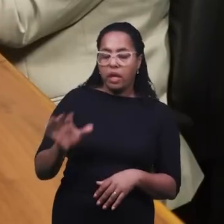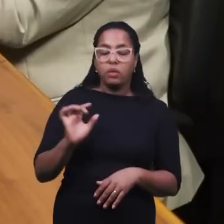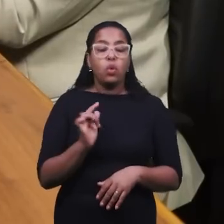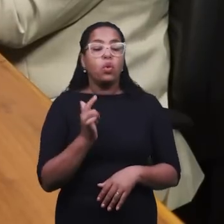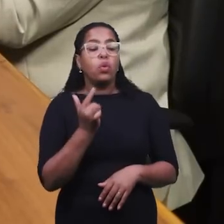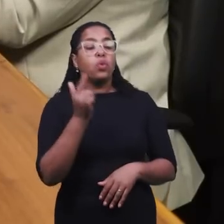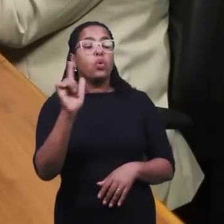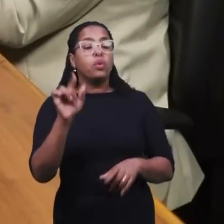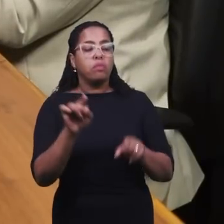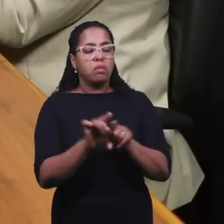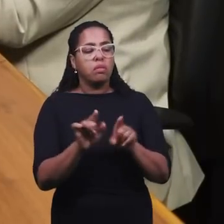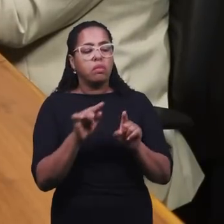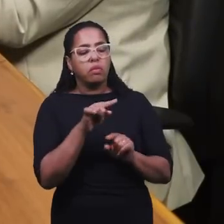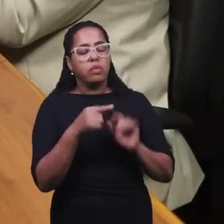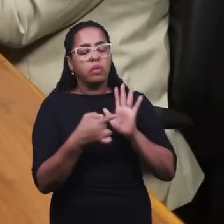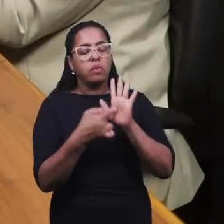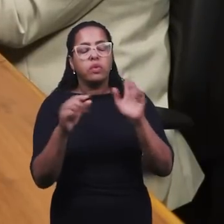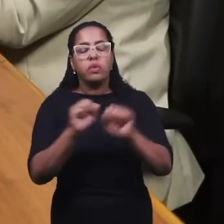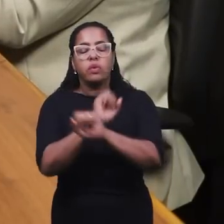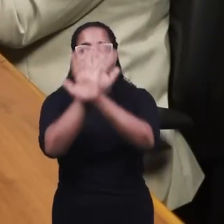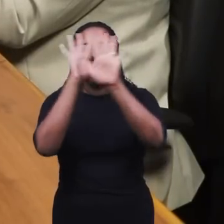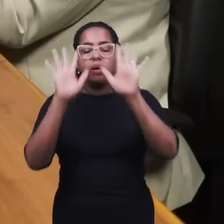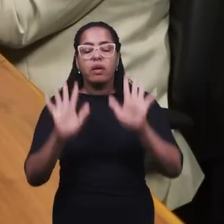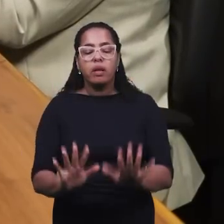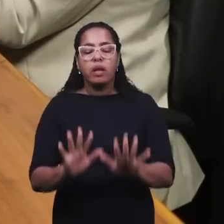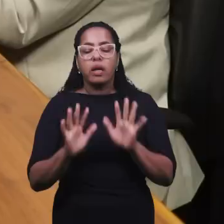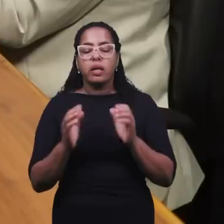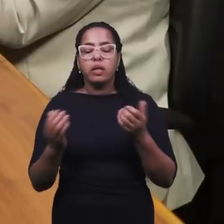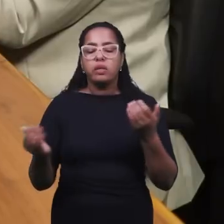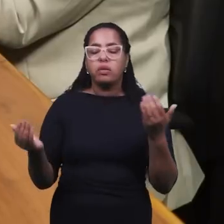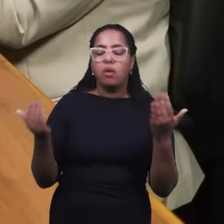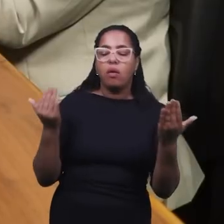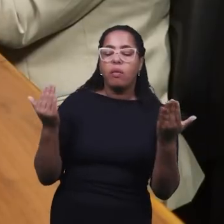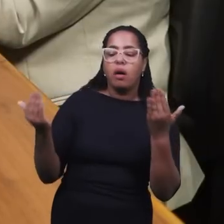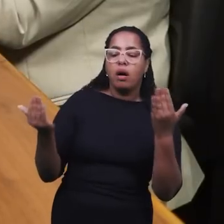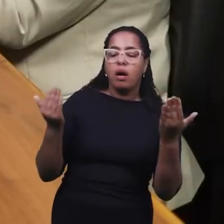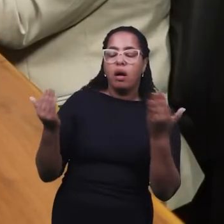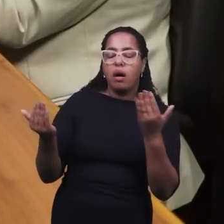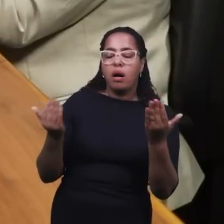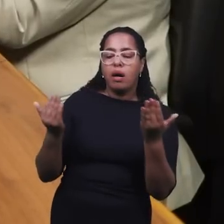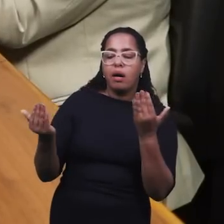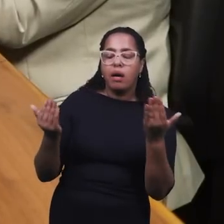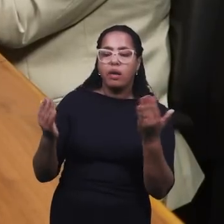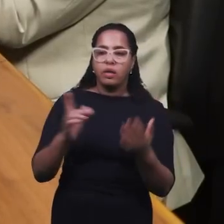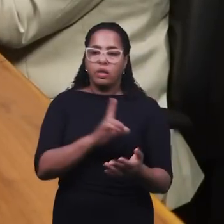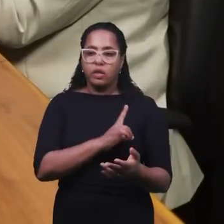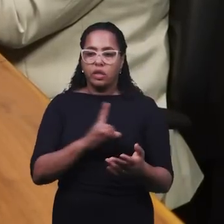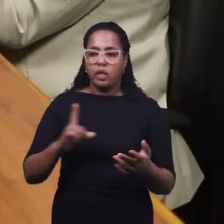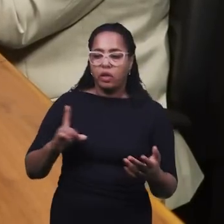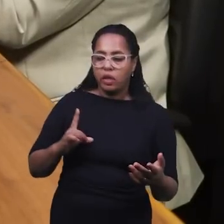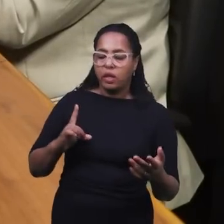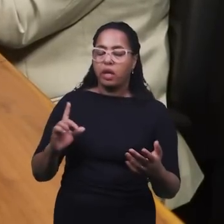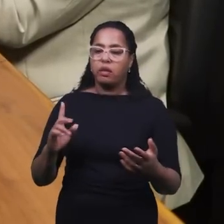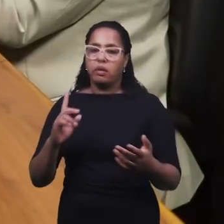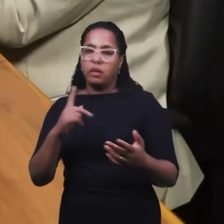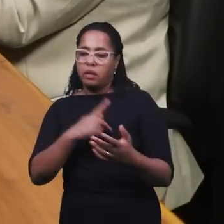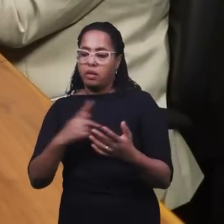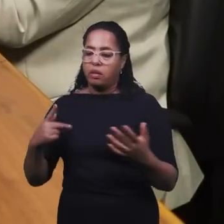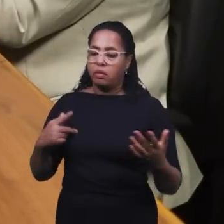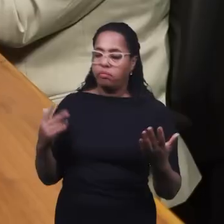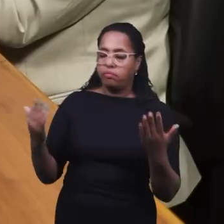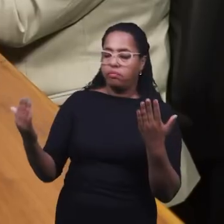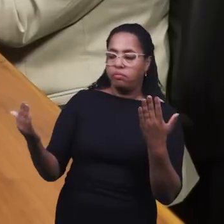naturalmente que o diácono ele tem uma função, e aí também, para usar uma expressão sua, uma função complementar ao